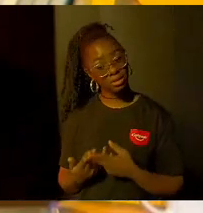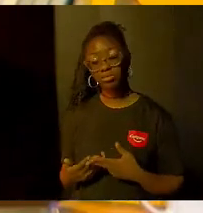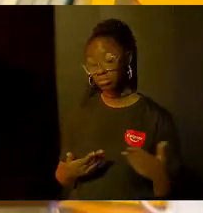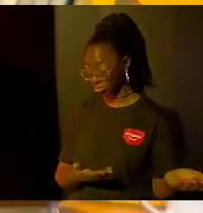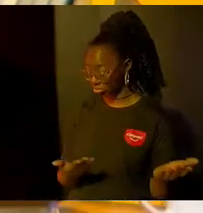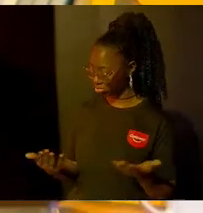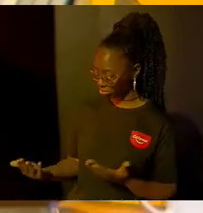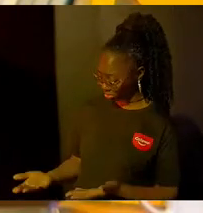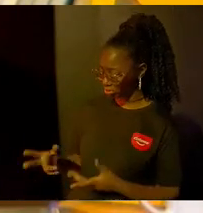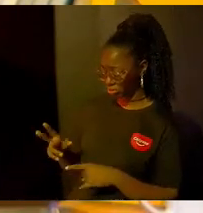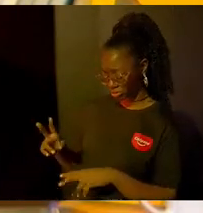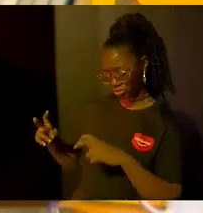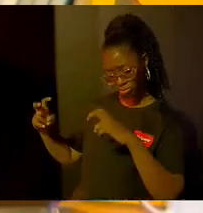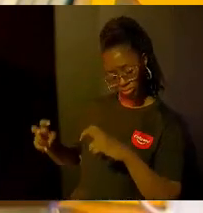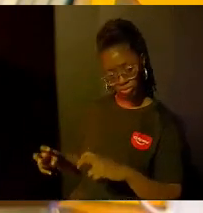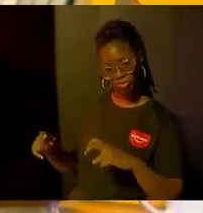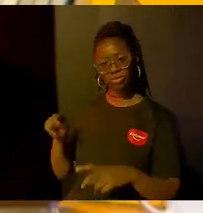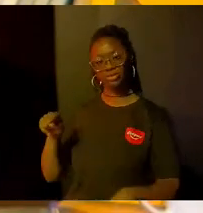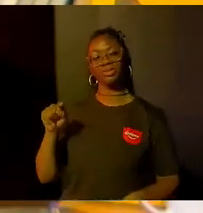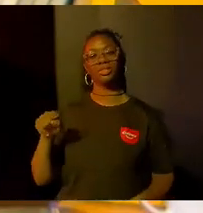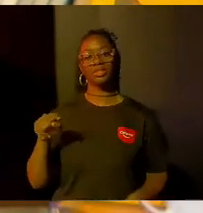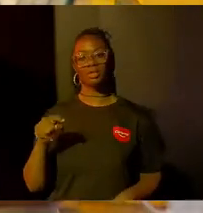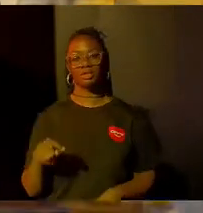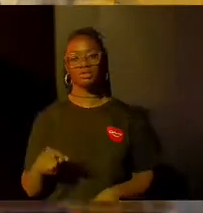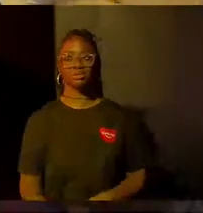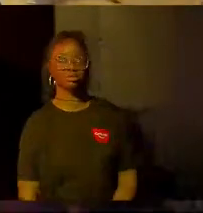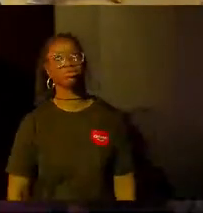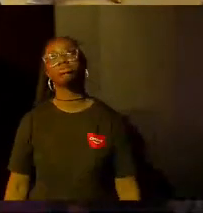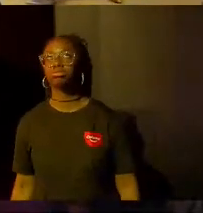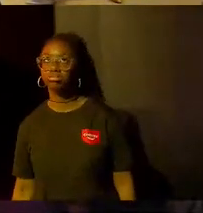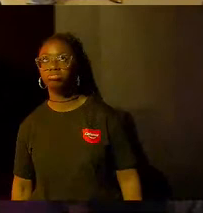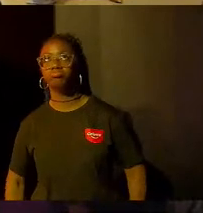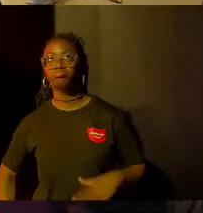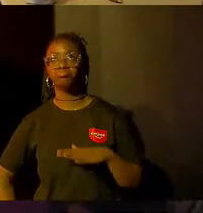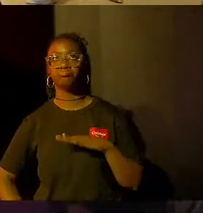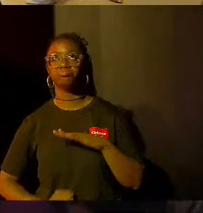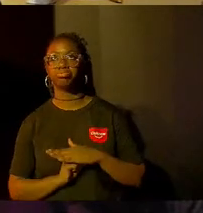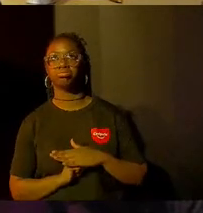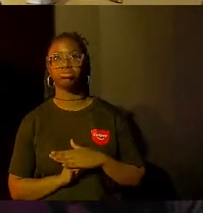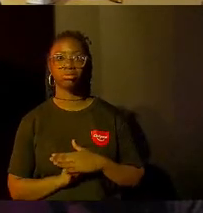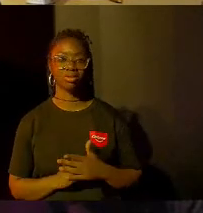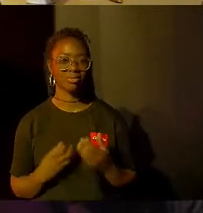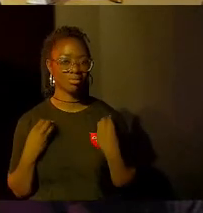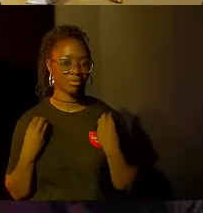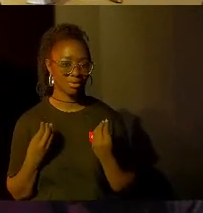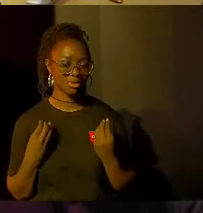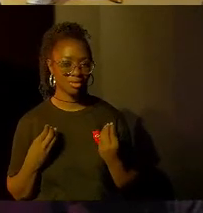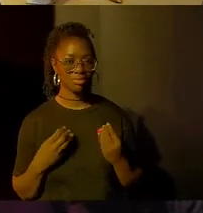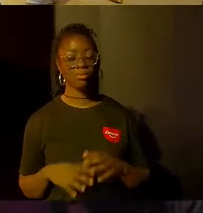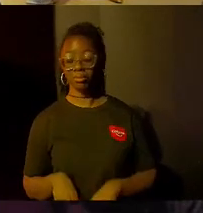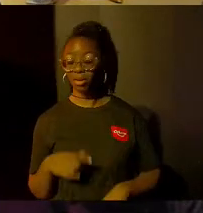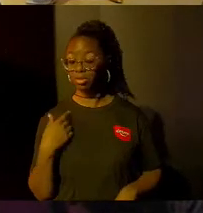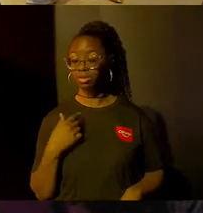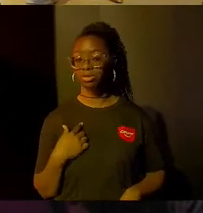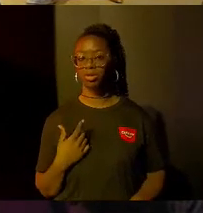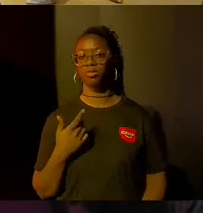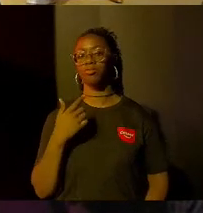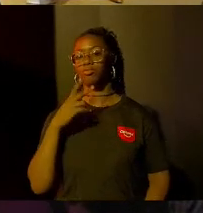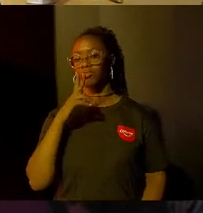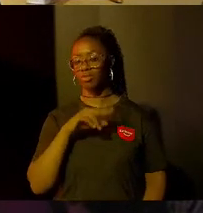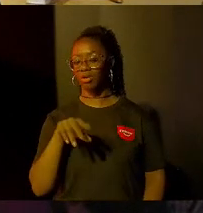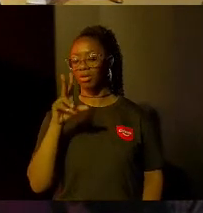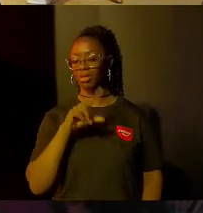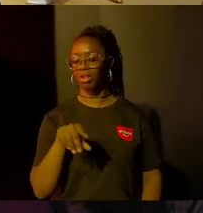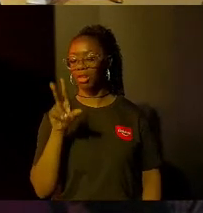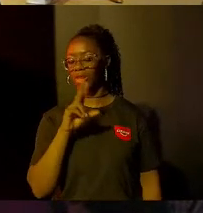com Provavelmente o saco xeríssimo eu voltei a falar e quando eu olhei para